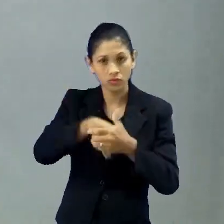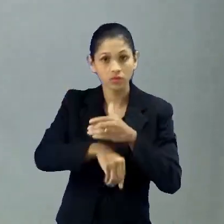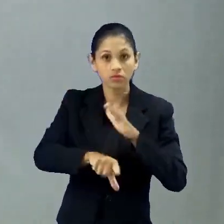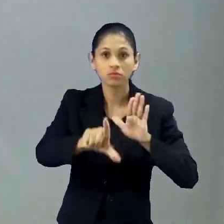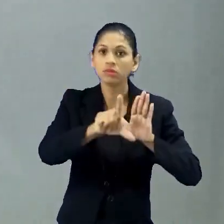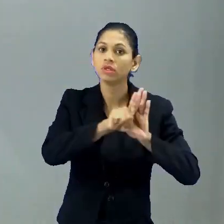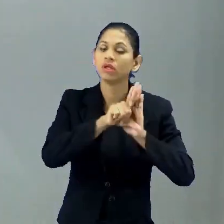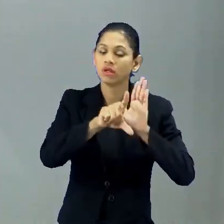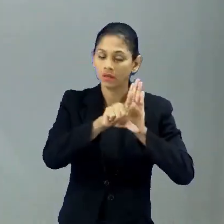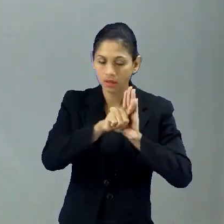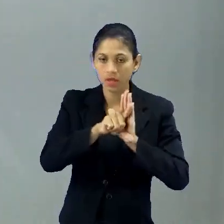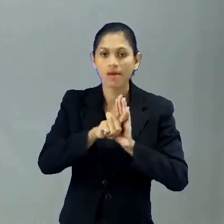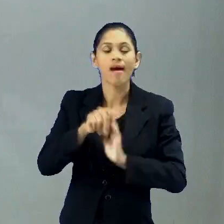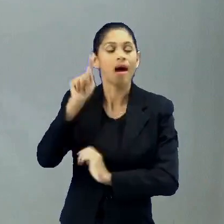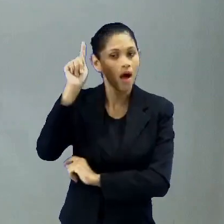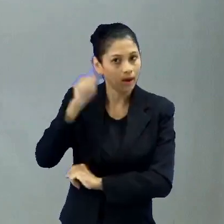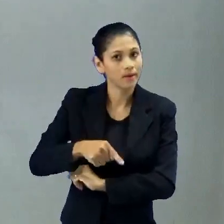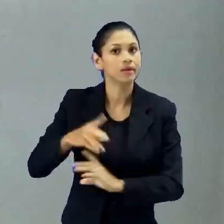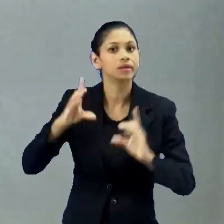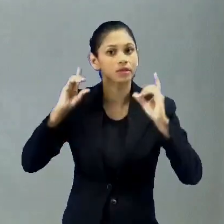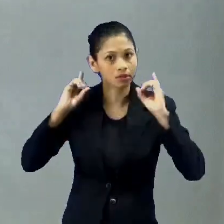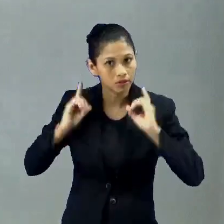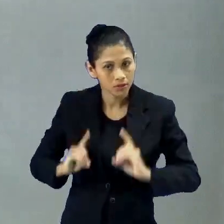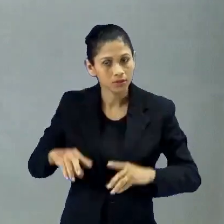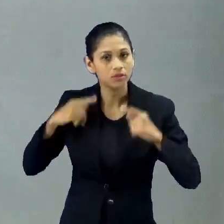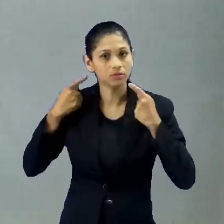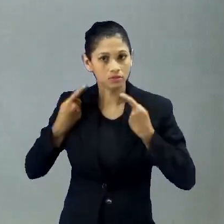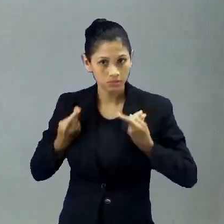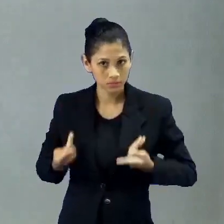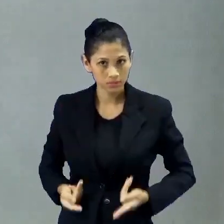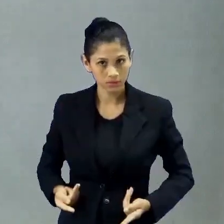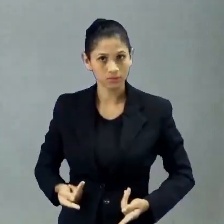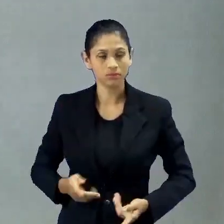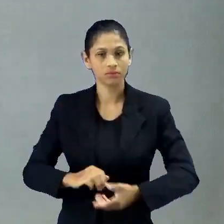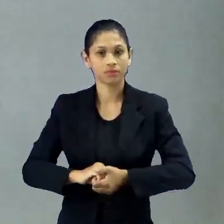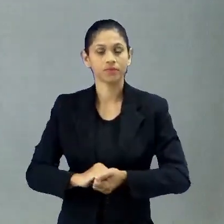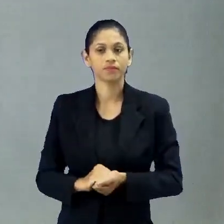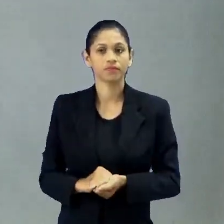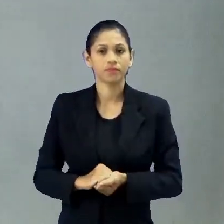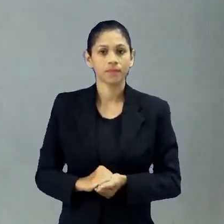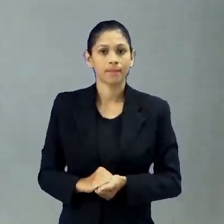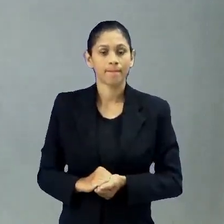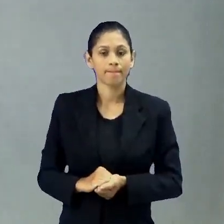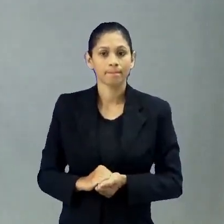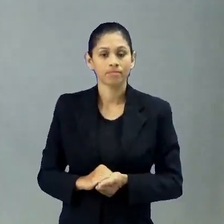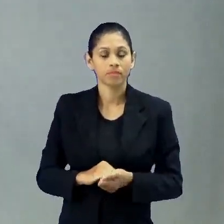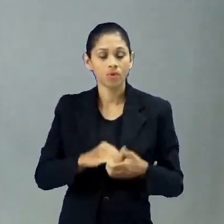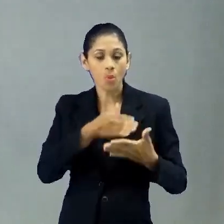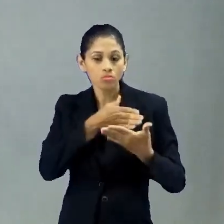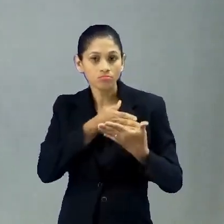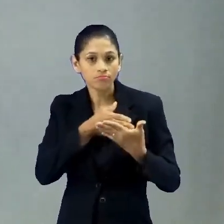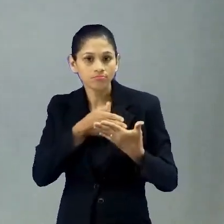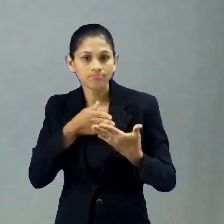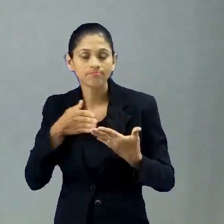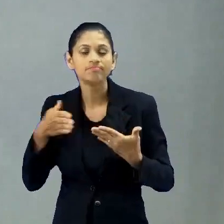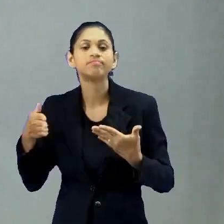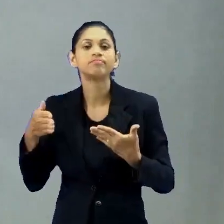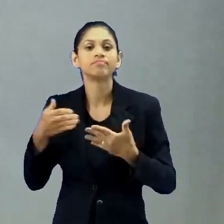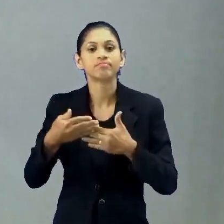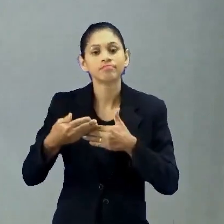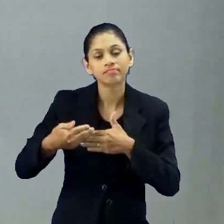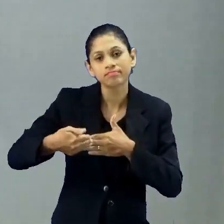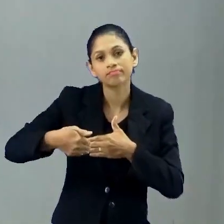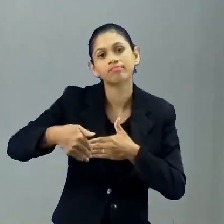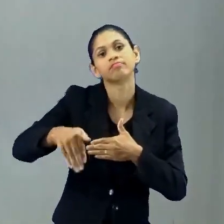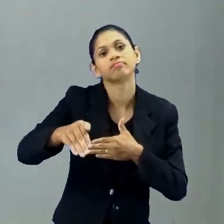Então, ele desconsidera, repito, partindo desse pressuposto, há